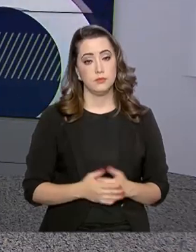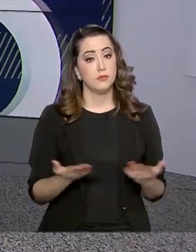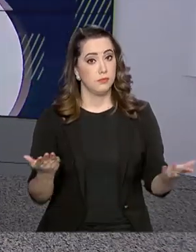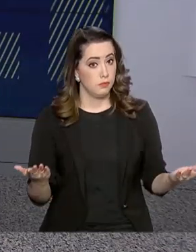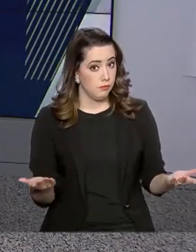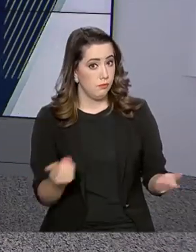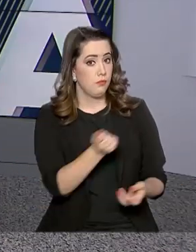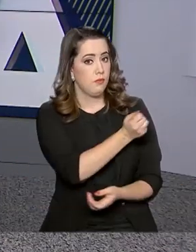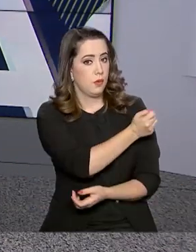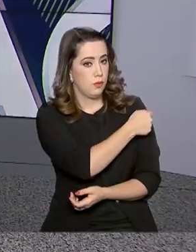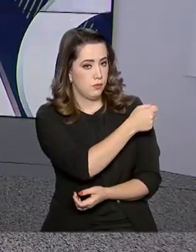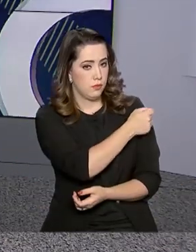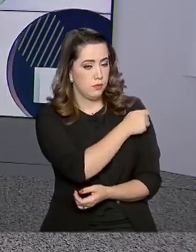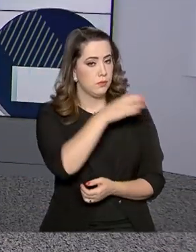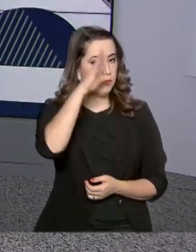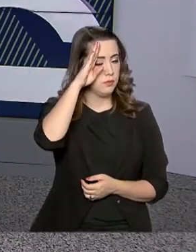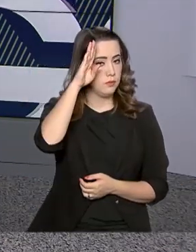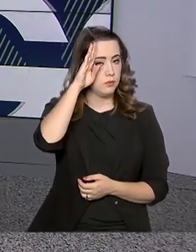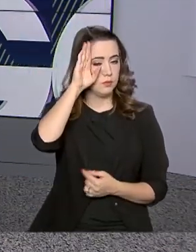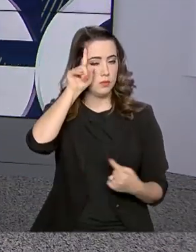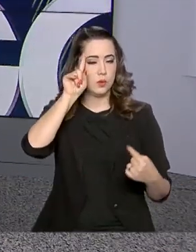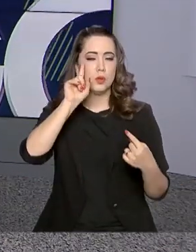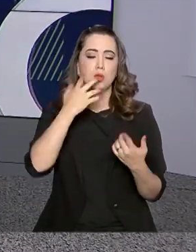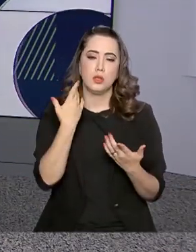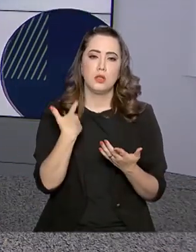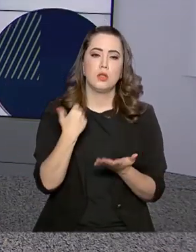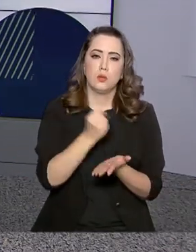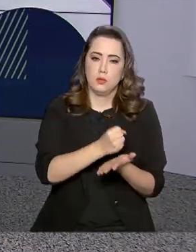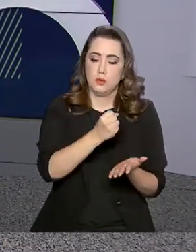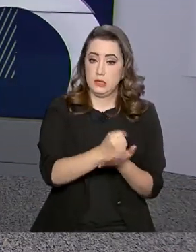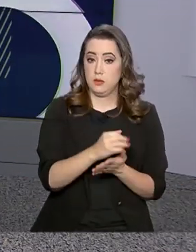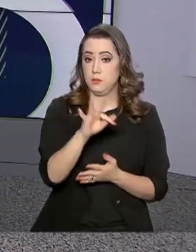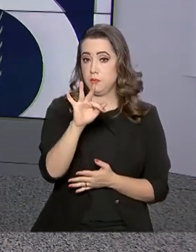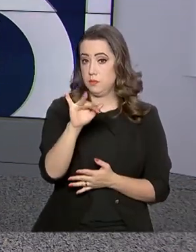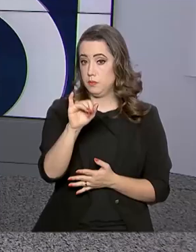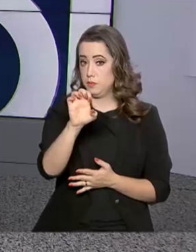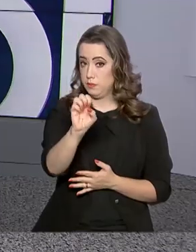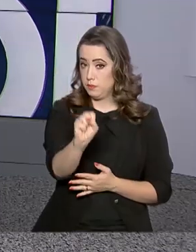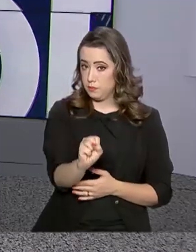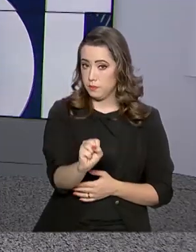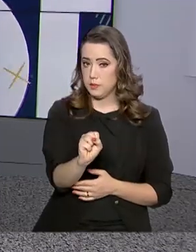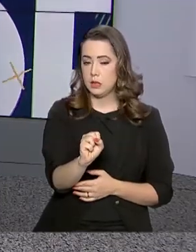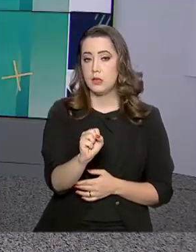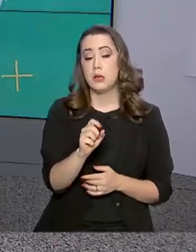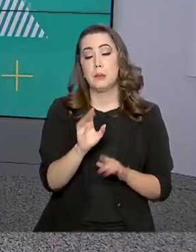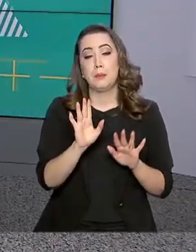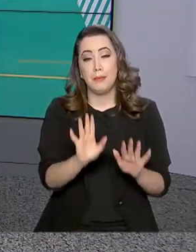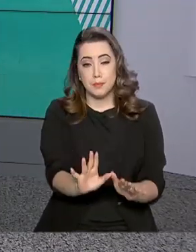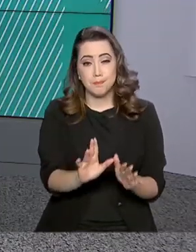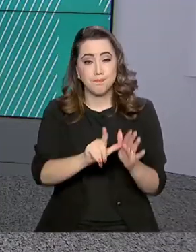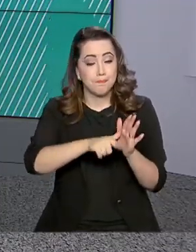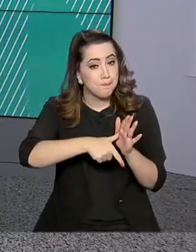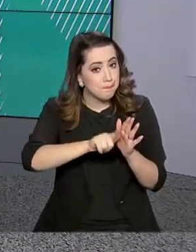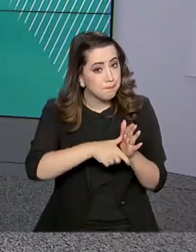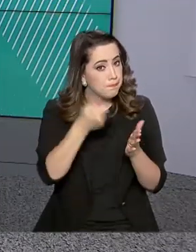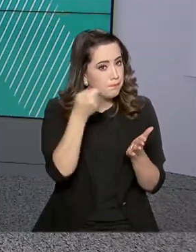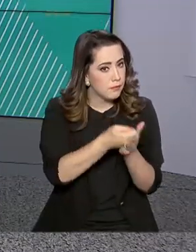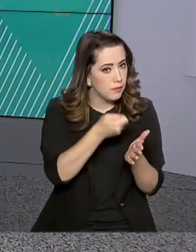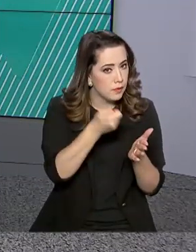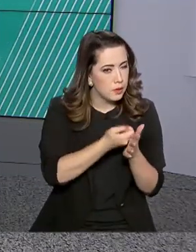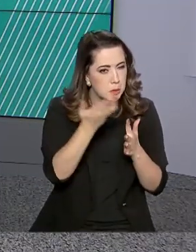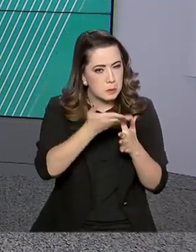Estudantes do Ensino Superior que aderiram ao Fundo de Financiamento Estudantil, o FIES, e estão com atraso no